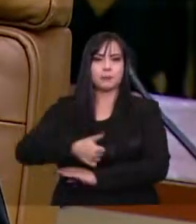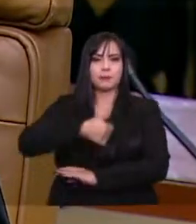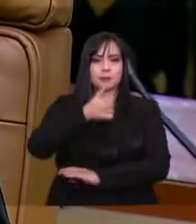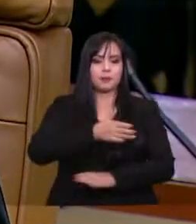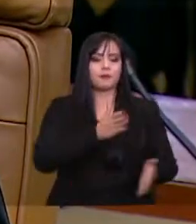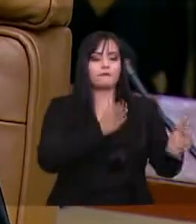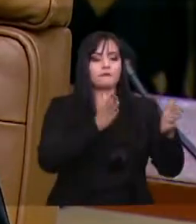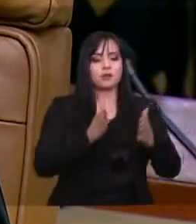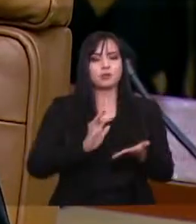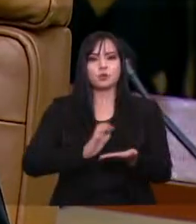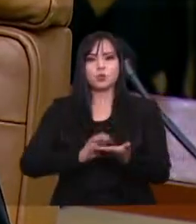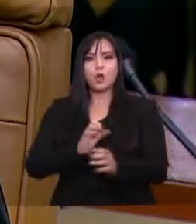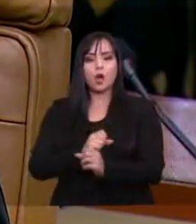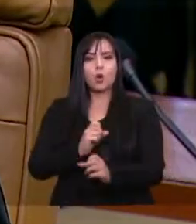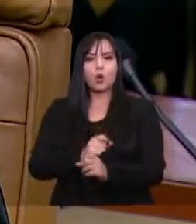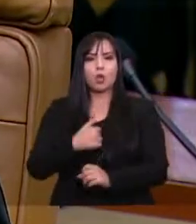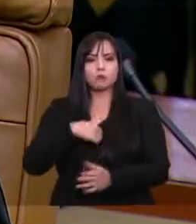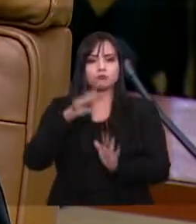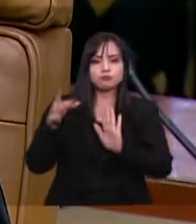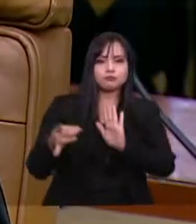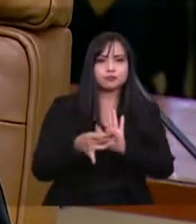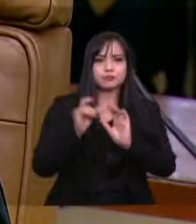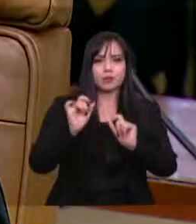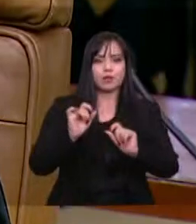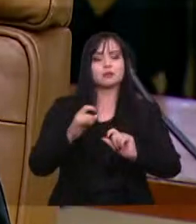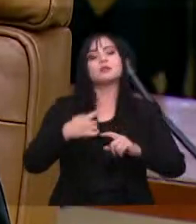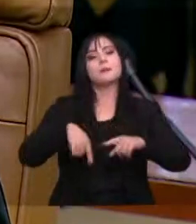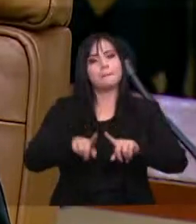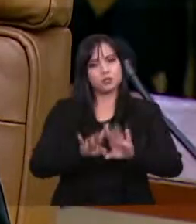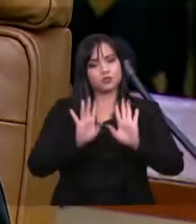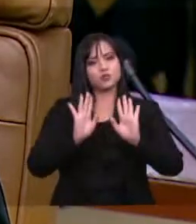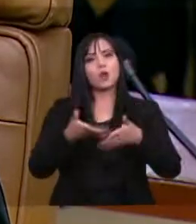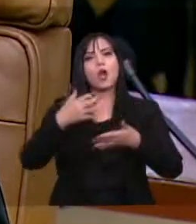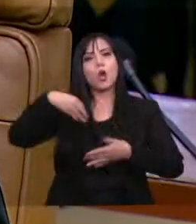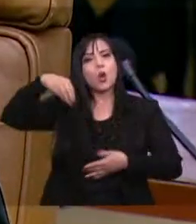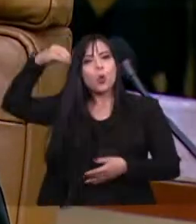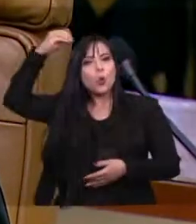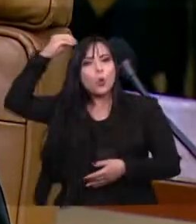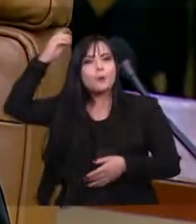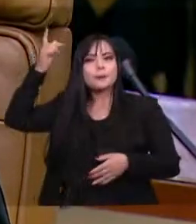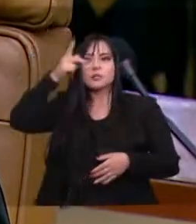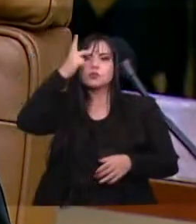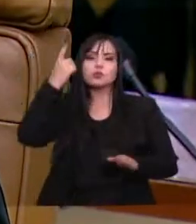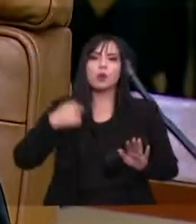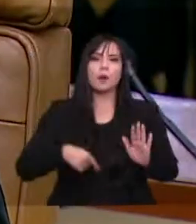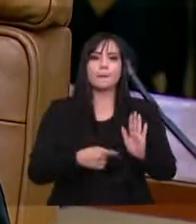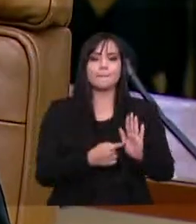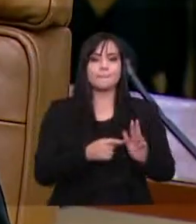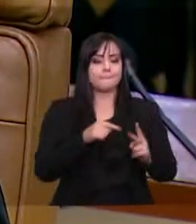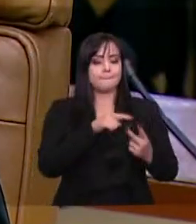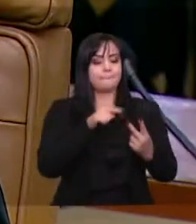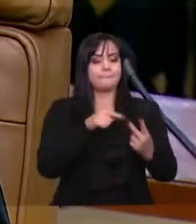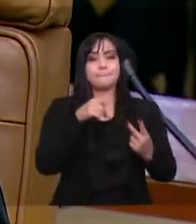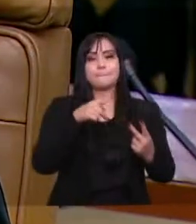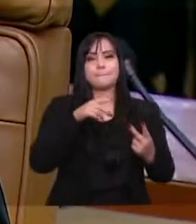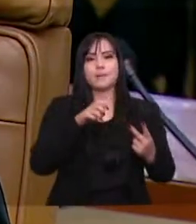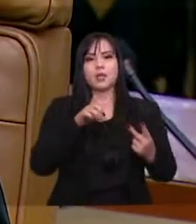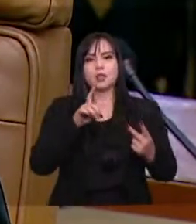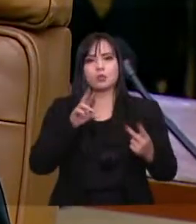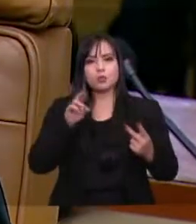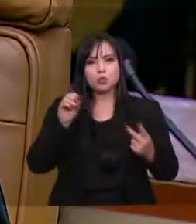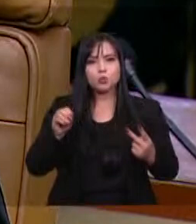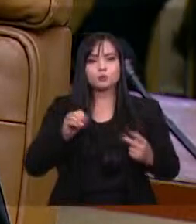fase do cálculo reputo exacerbado aqui também a culpabilidade acusado Pedro Paulo bergamaschi